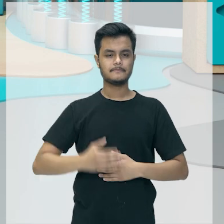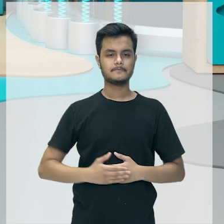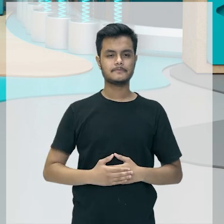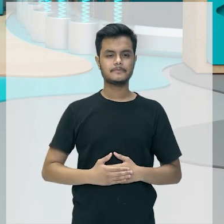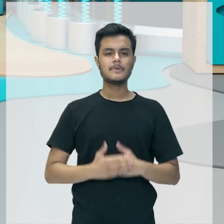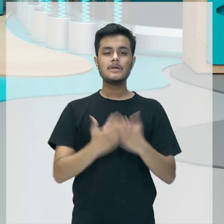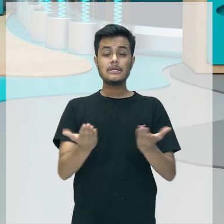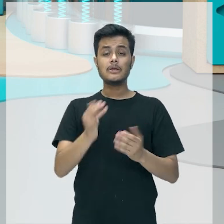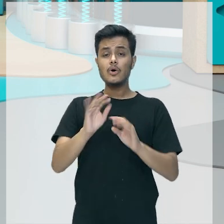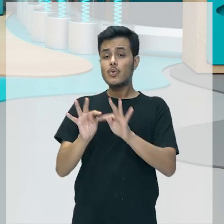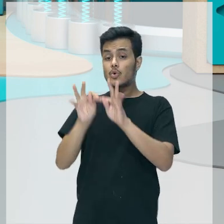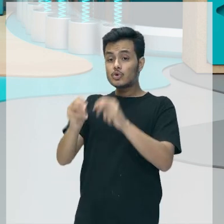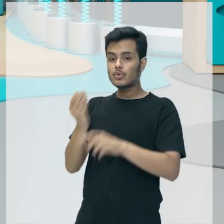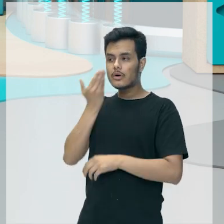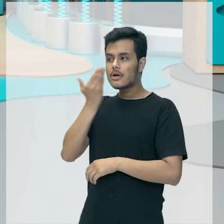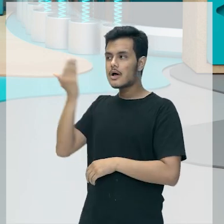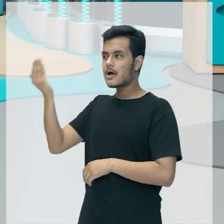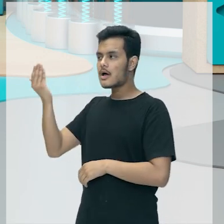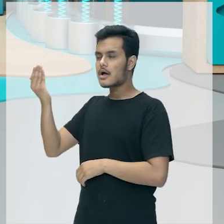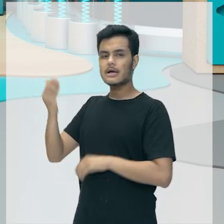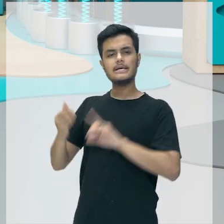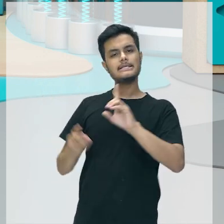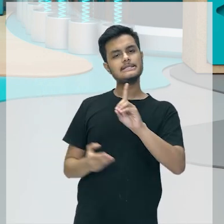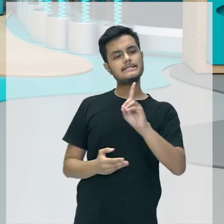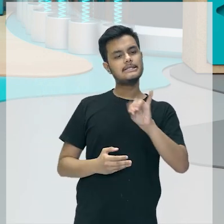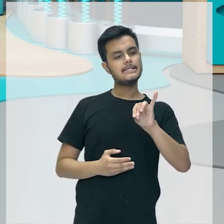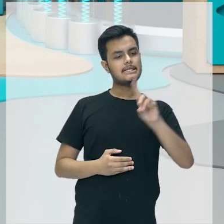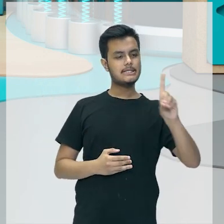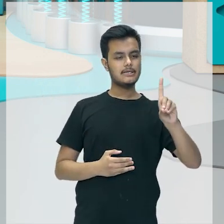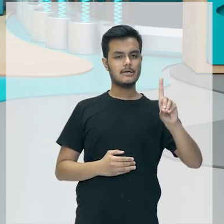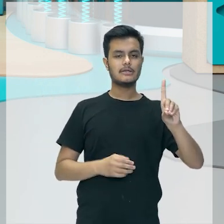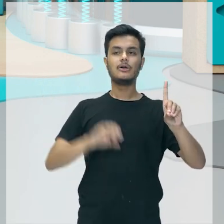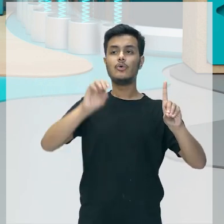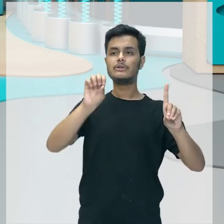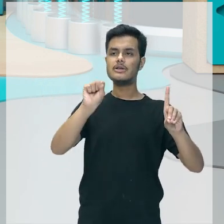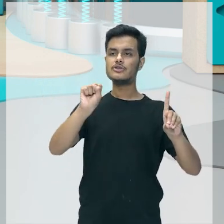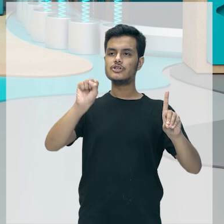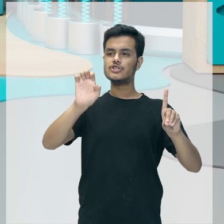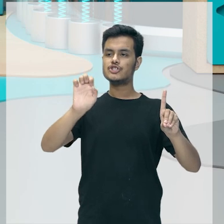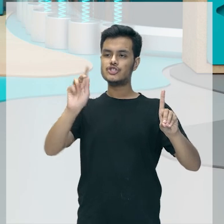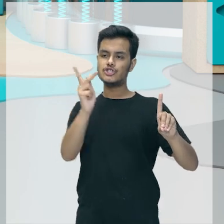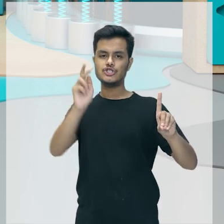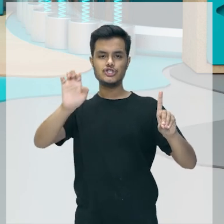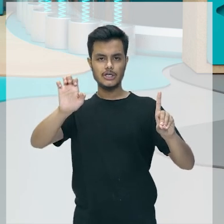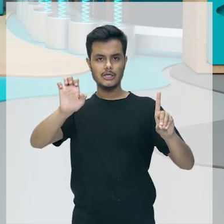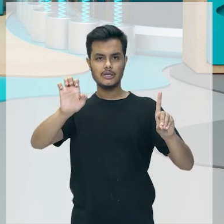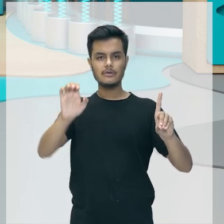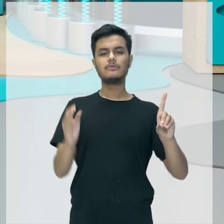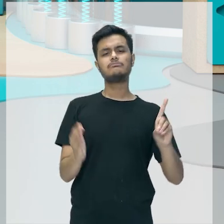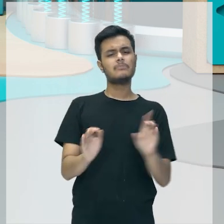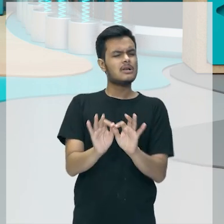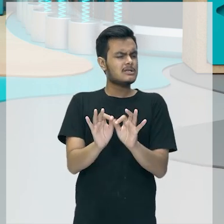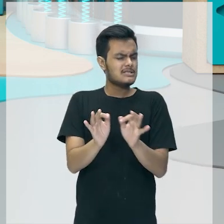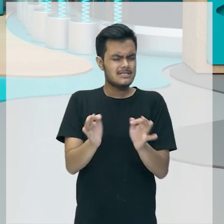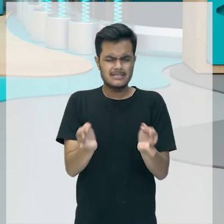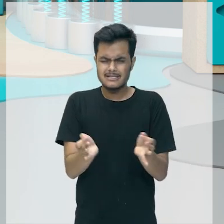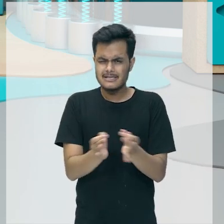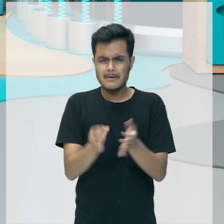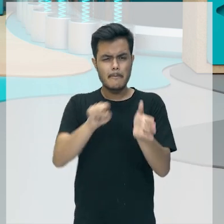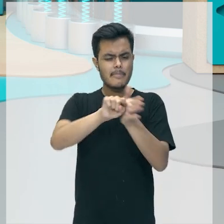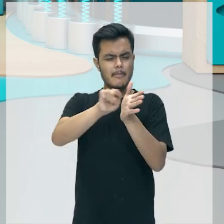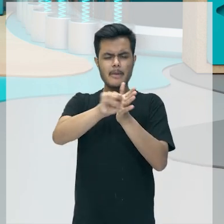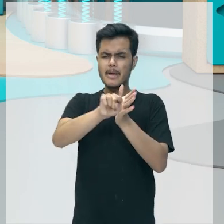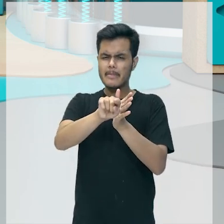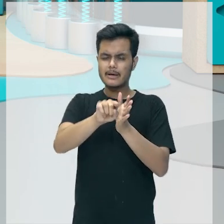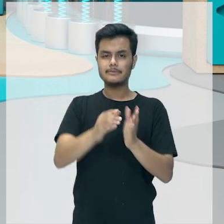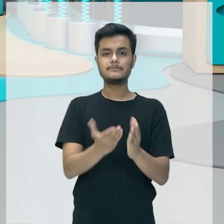ó, todas elas, ó, did she to school today, tá? São perguntas simples, onde